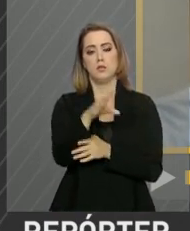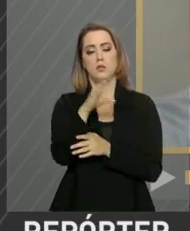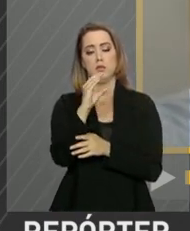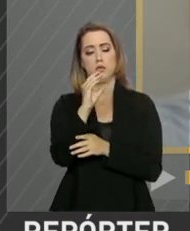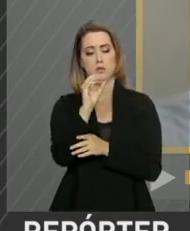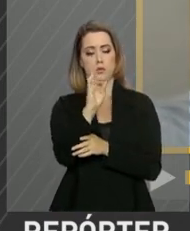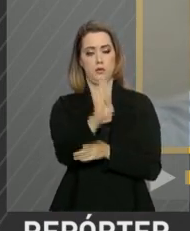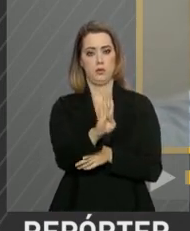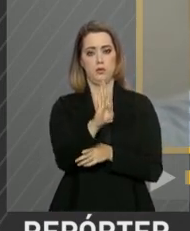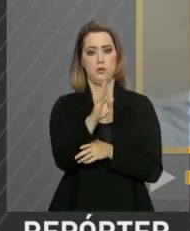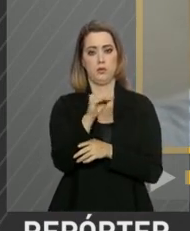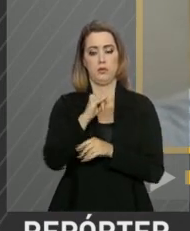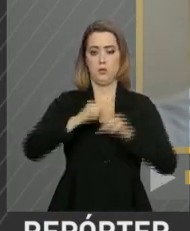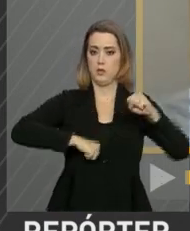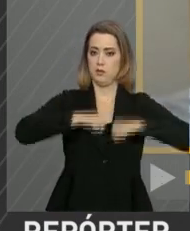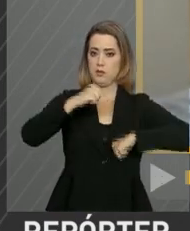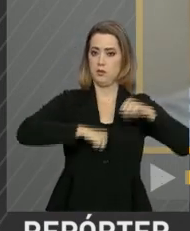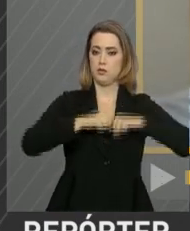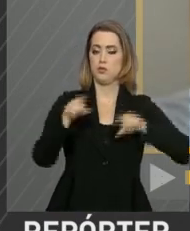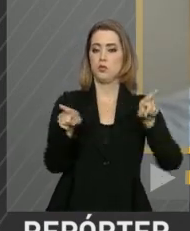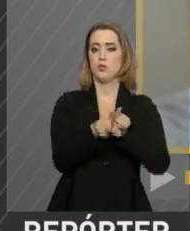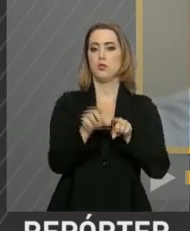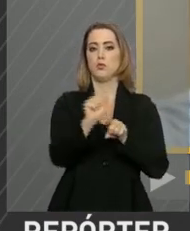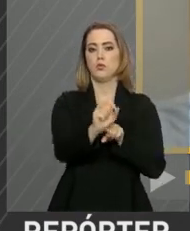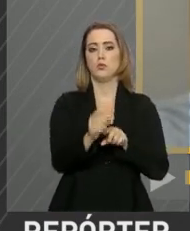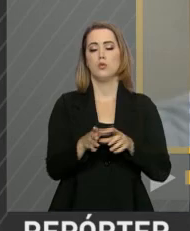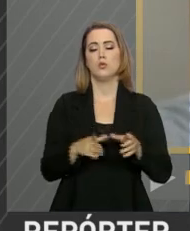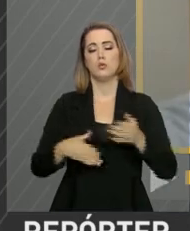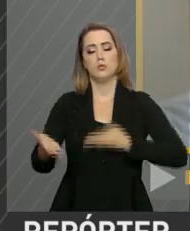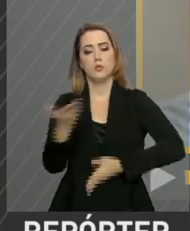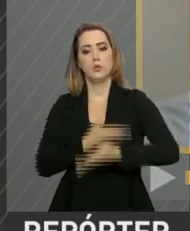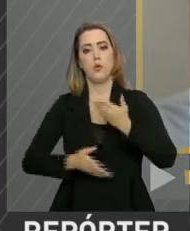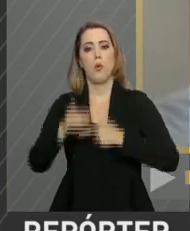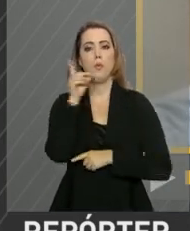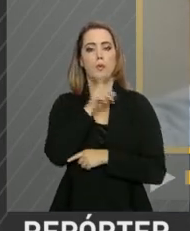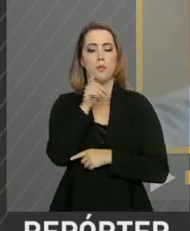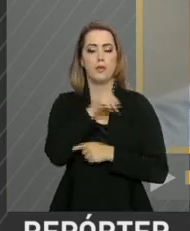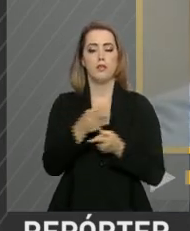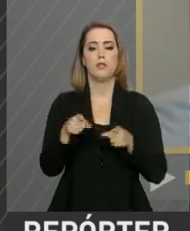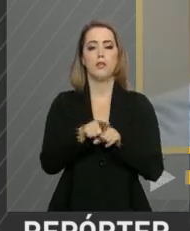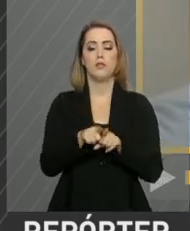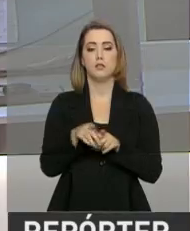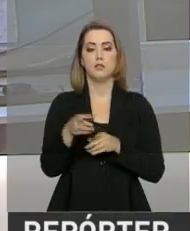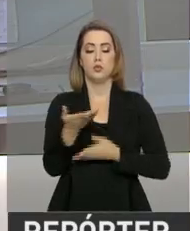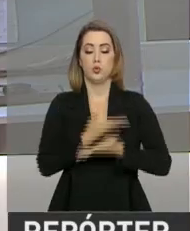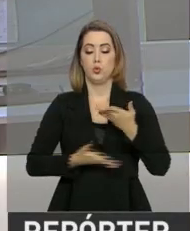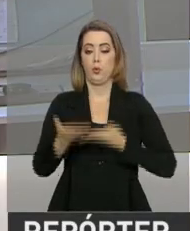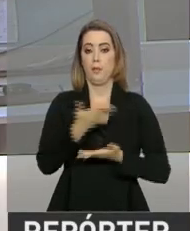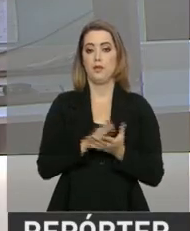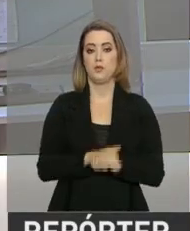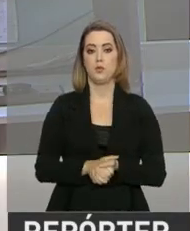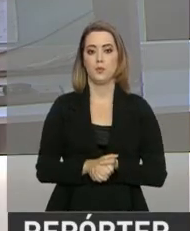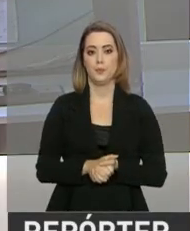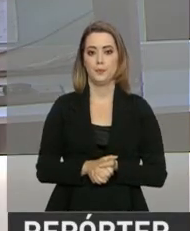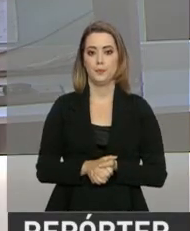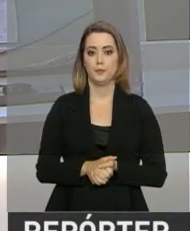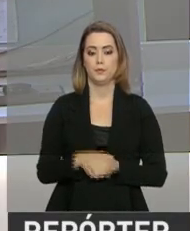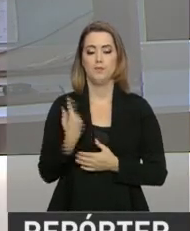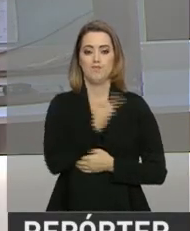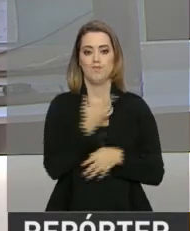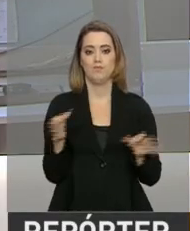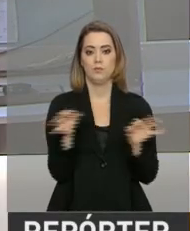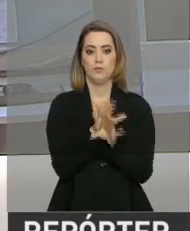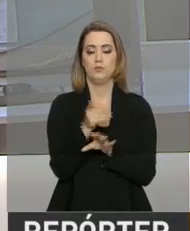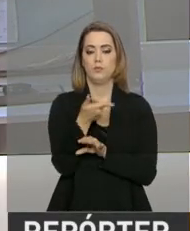e indústrias de base e pela câmara americana de comércio são paulo leonardo meio e nós ficamos por aqui